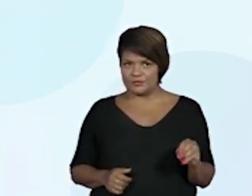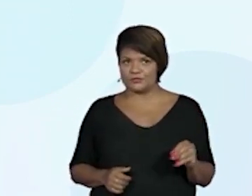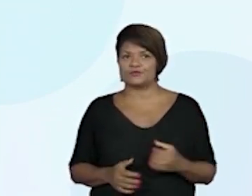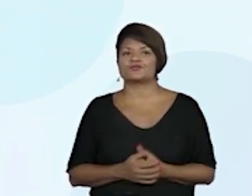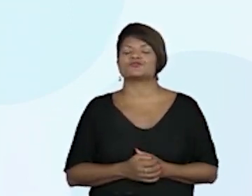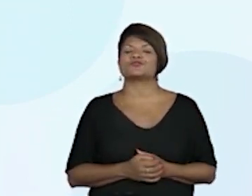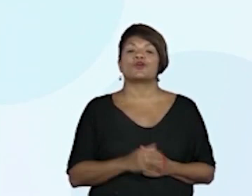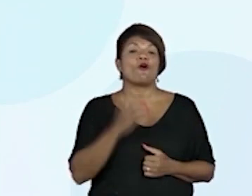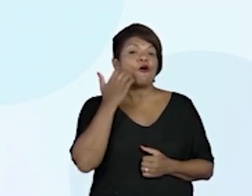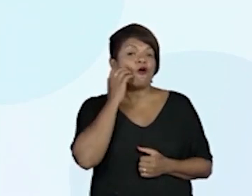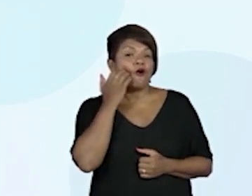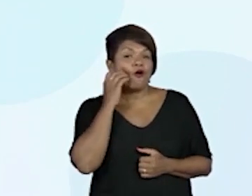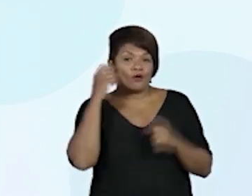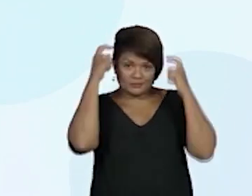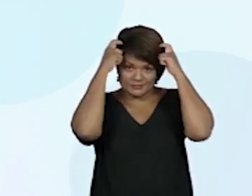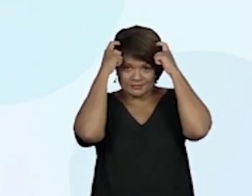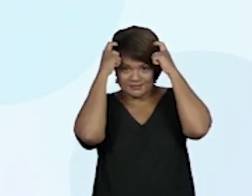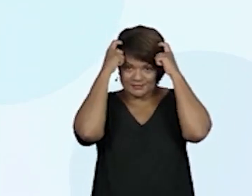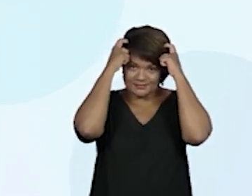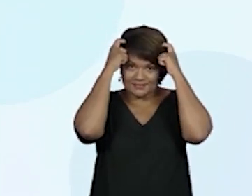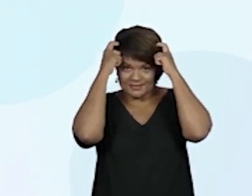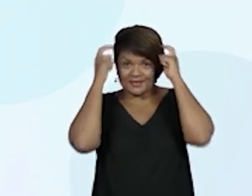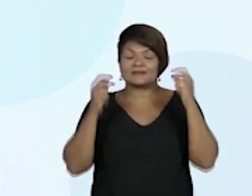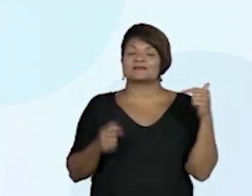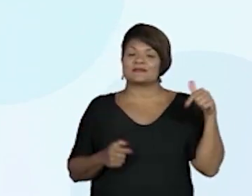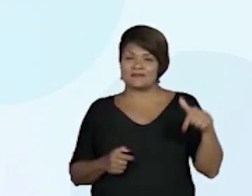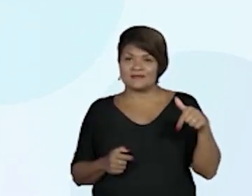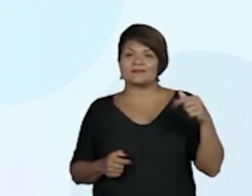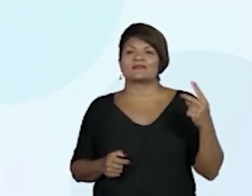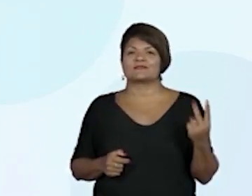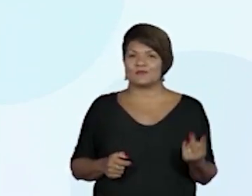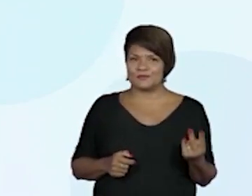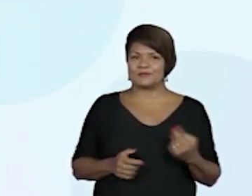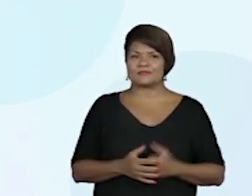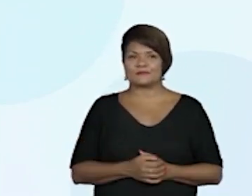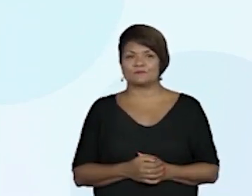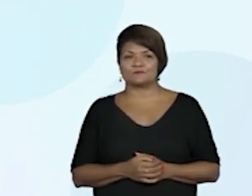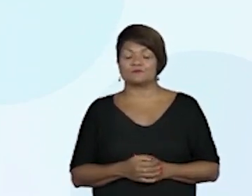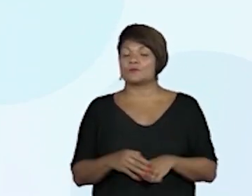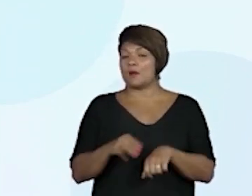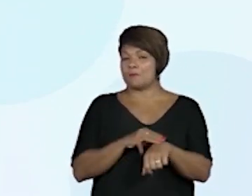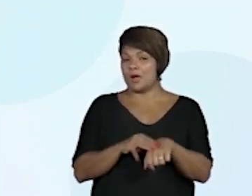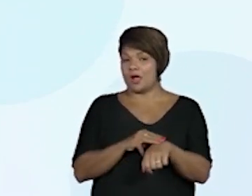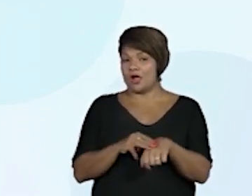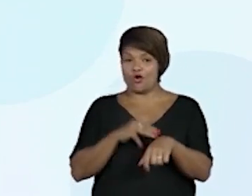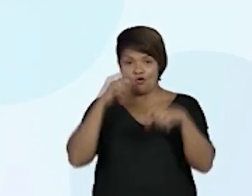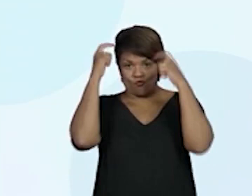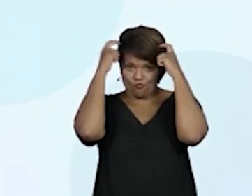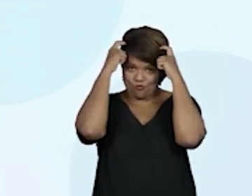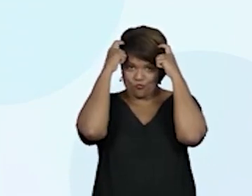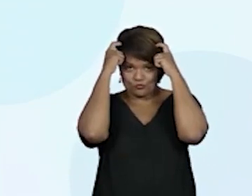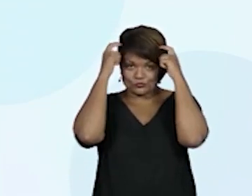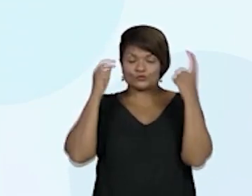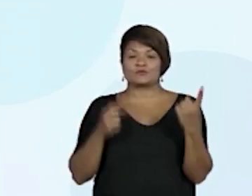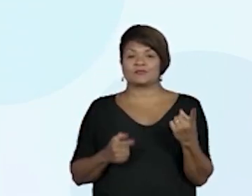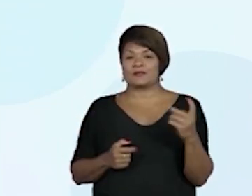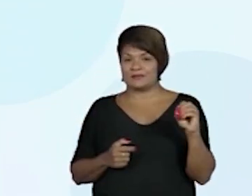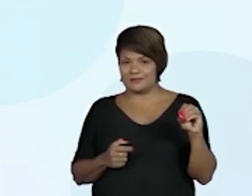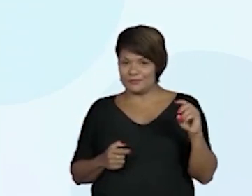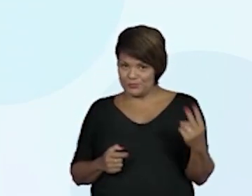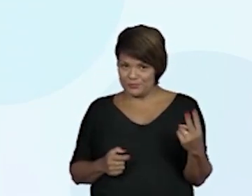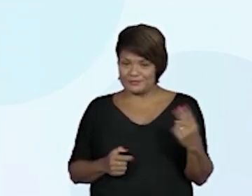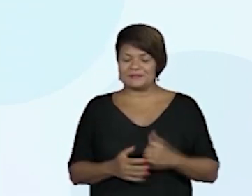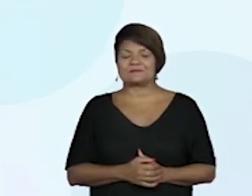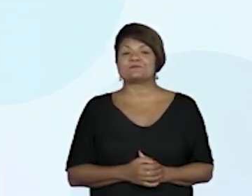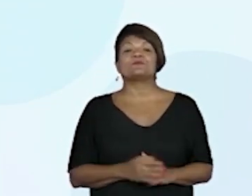Isso. Então, urso rosa, 72. Urso marrom, 102. Então, a